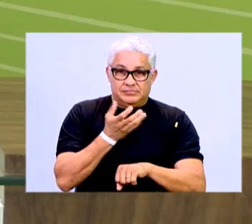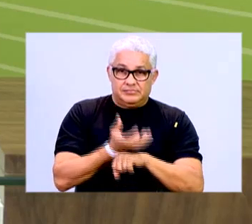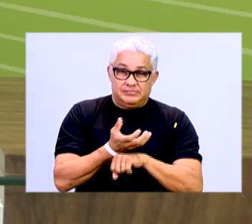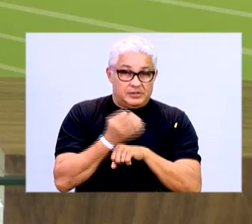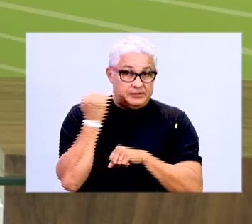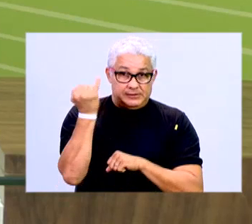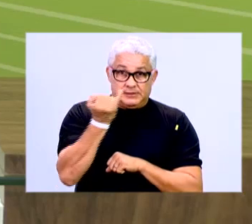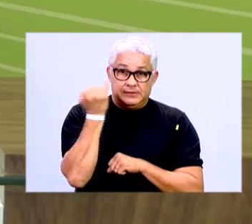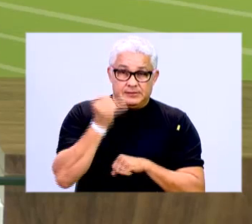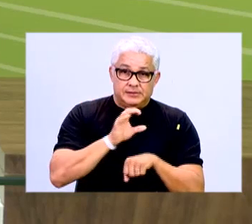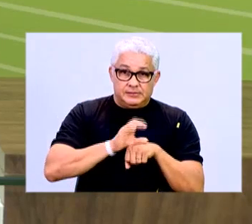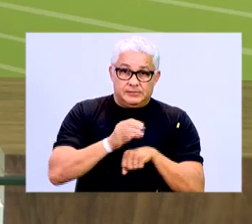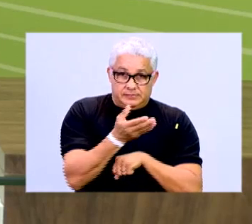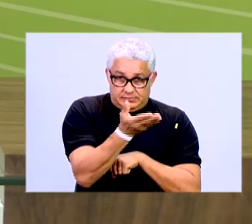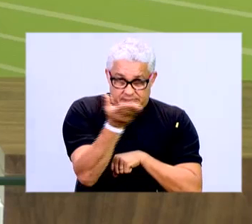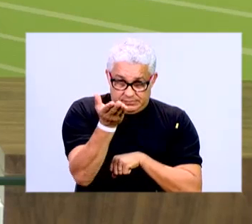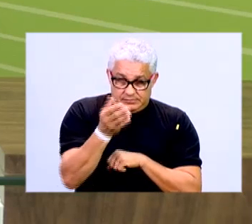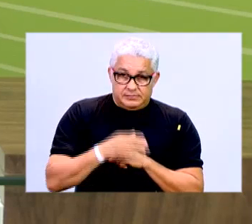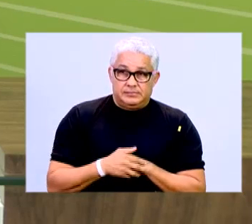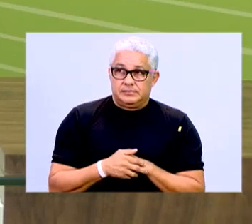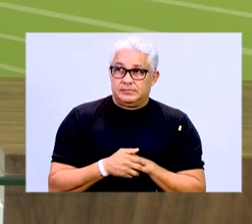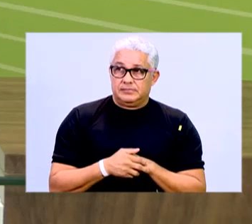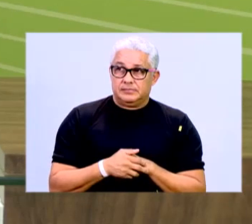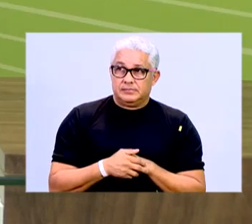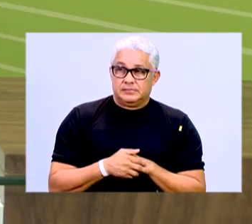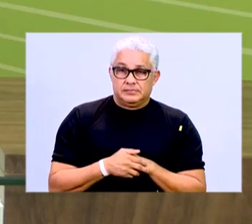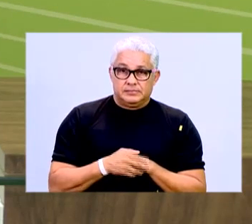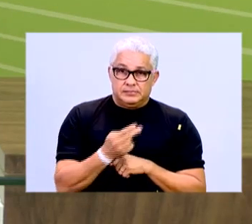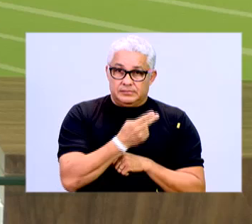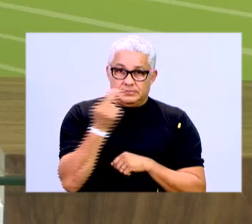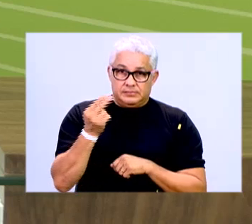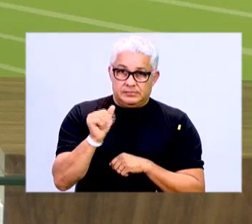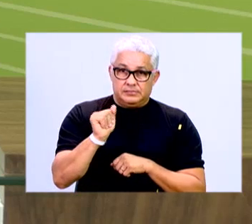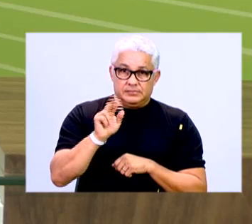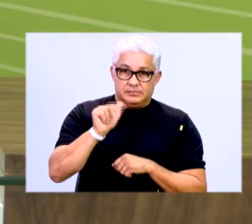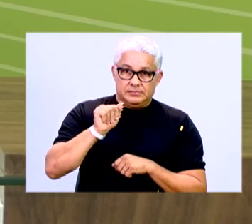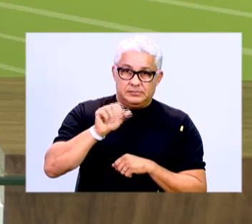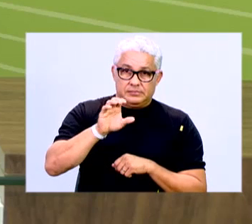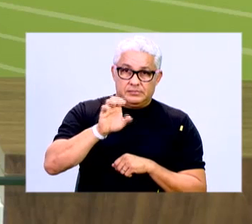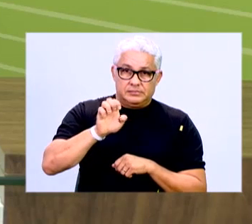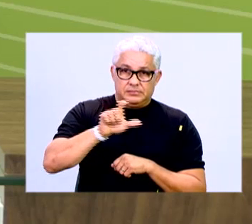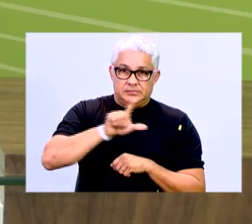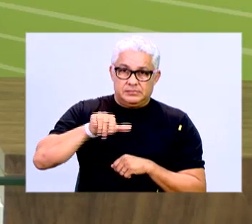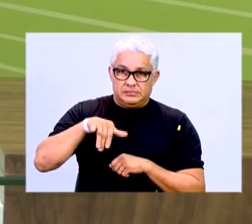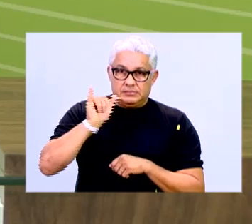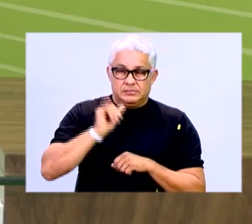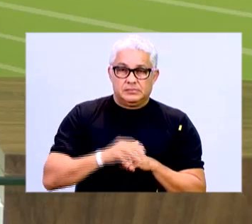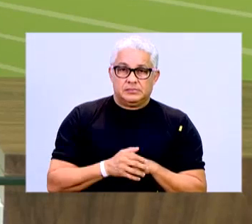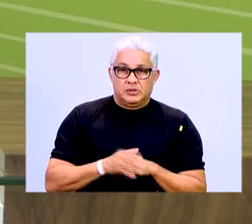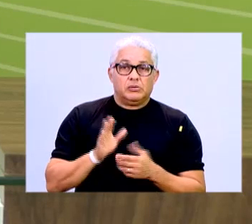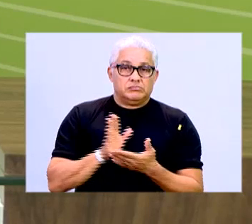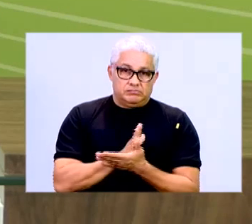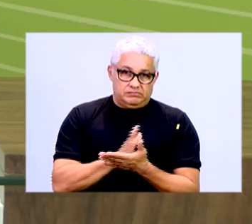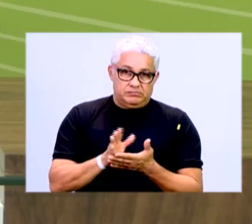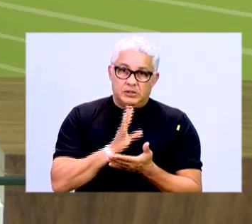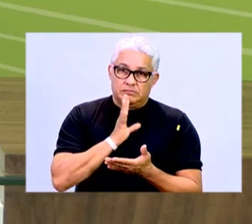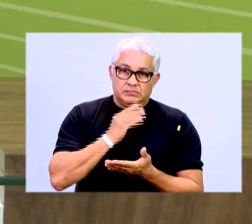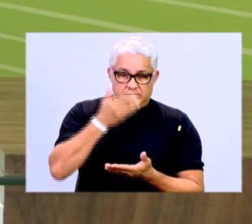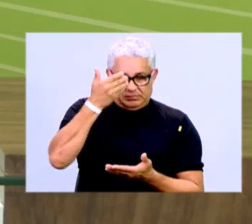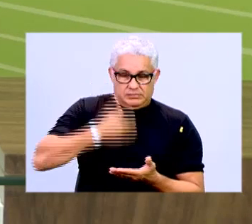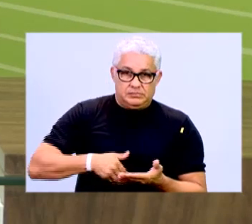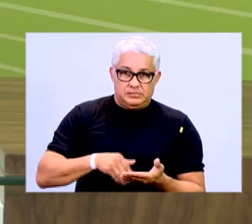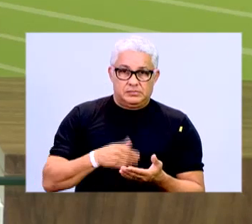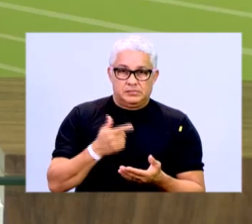muito importante para o curso de vocês. Meu nome é Araceli Moscoso. Alguns já me conhecem de